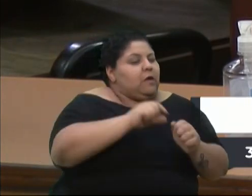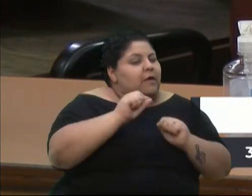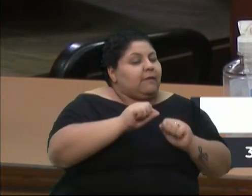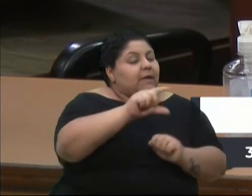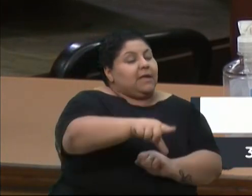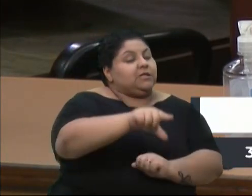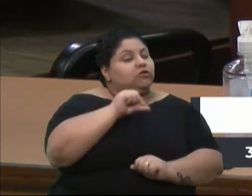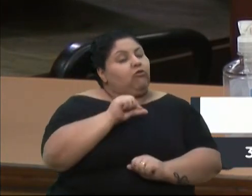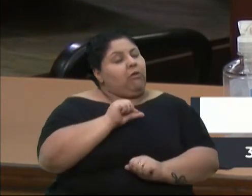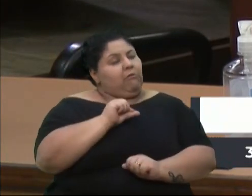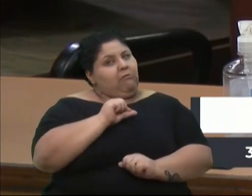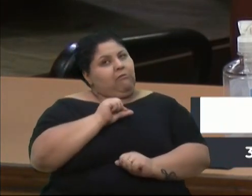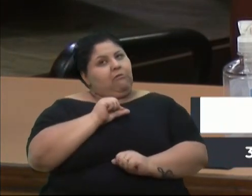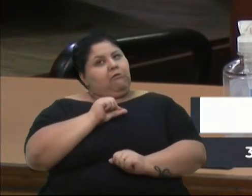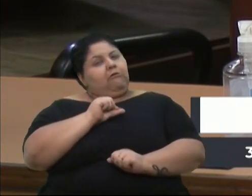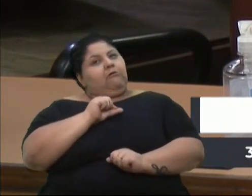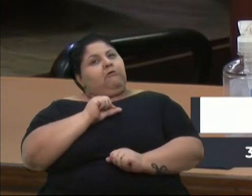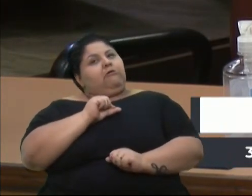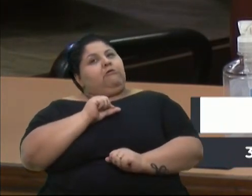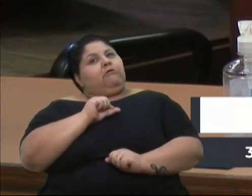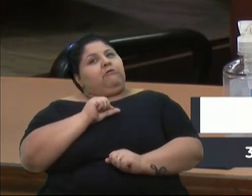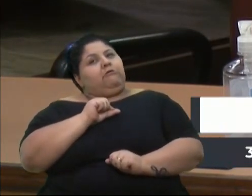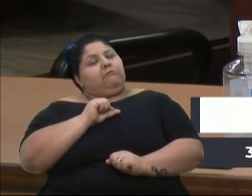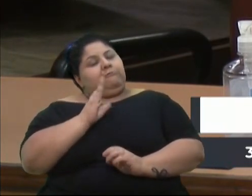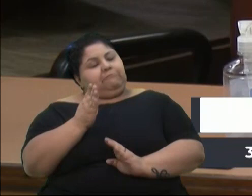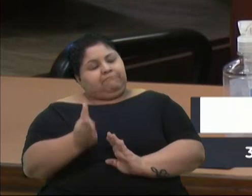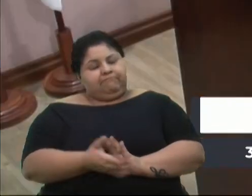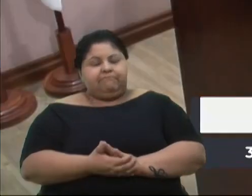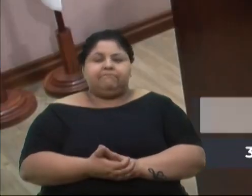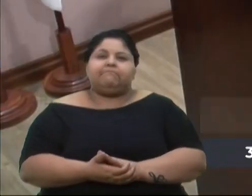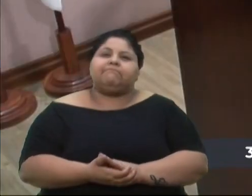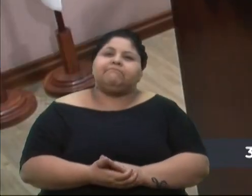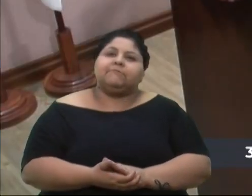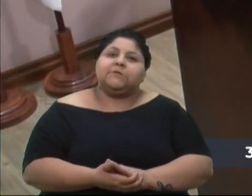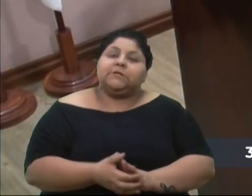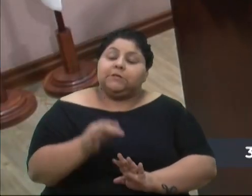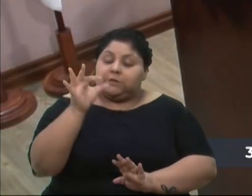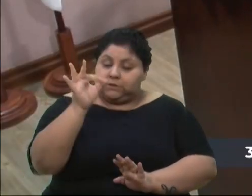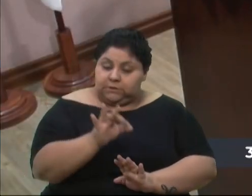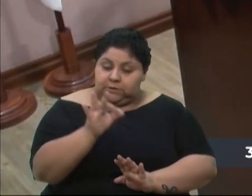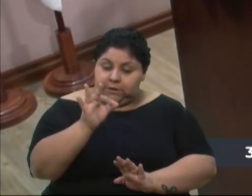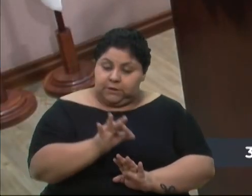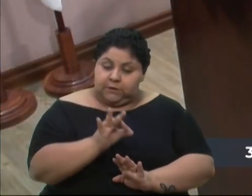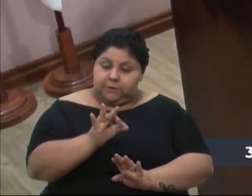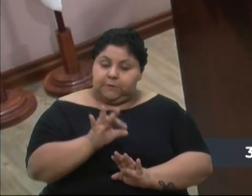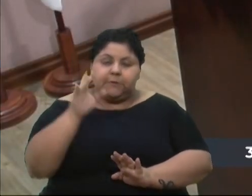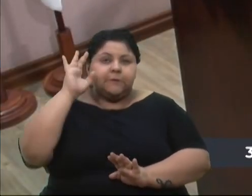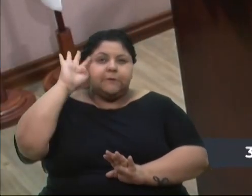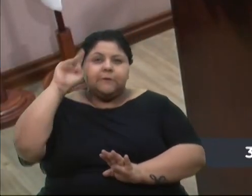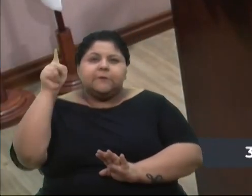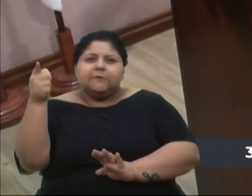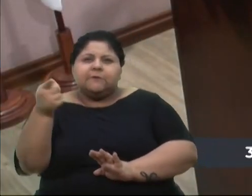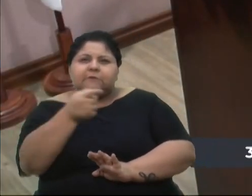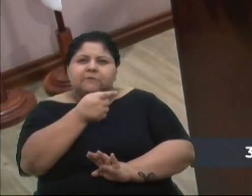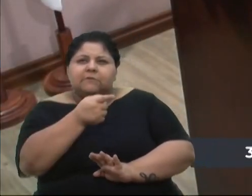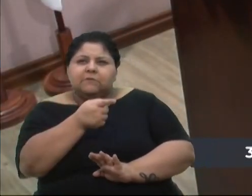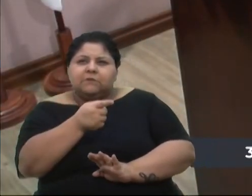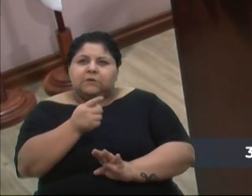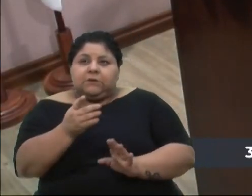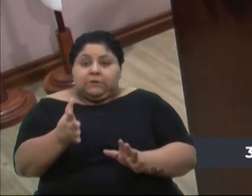Aventureiros, já teve um, não vai ter mais. Isso mesmo, vereador. E imagine vocês o desespero daquelas